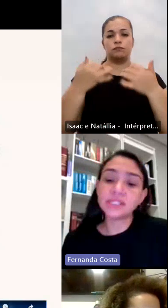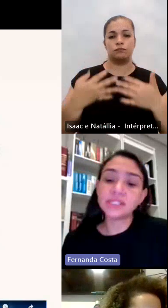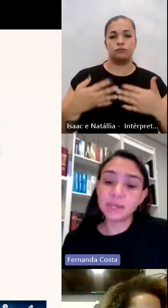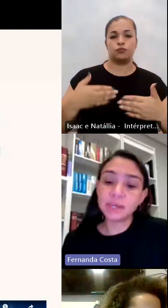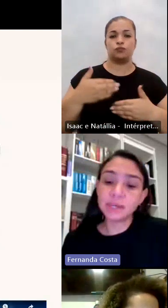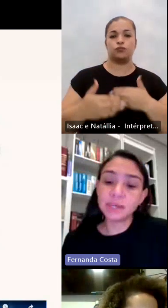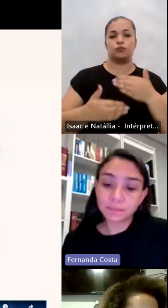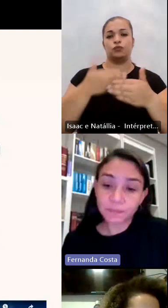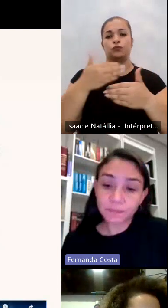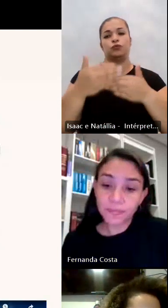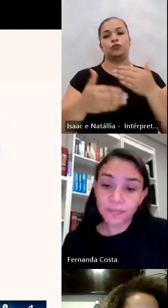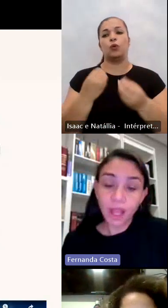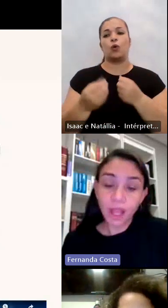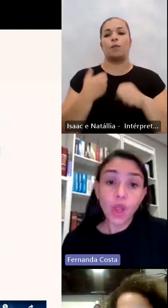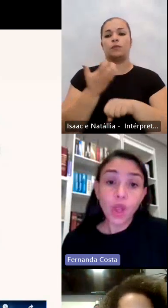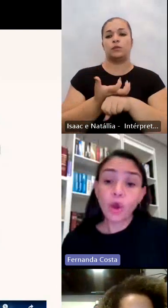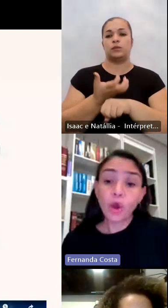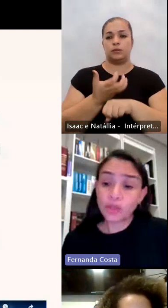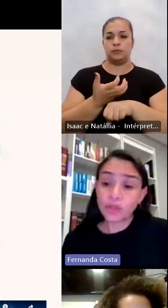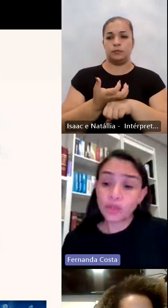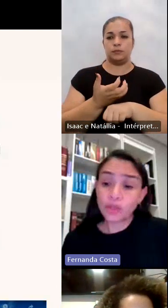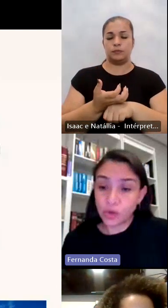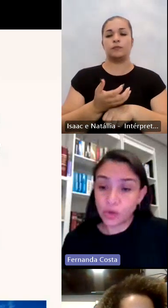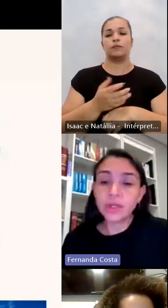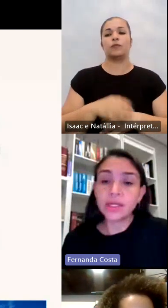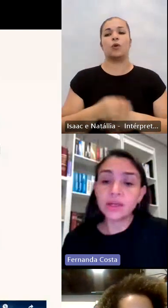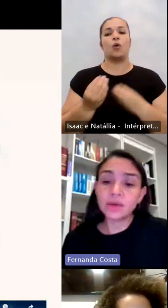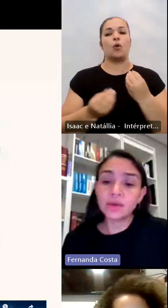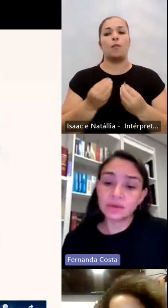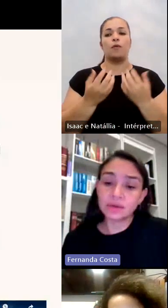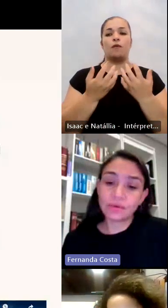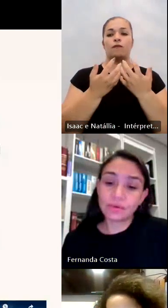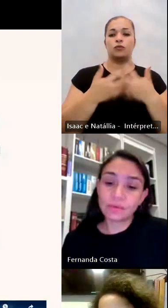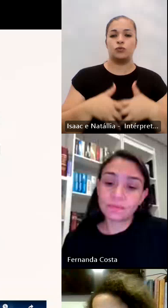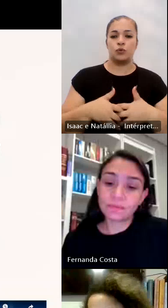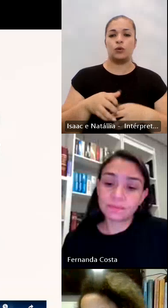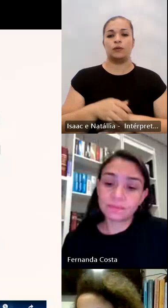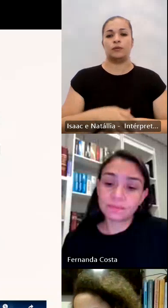nossa disciplina, como que funciona.